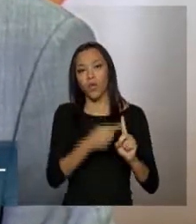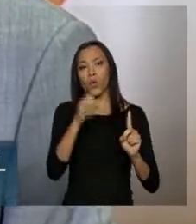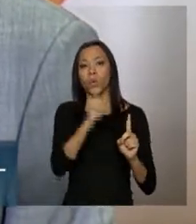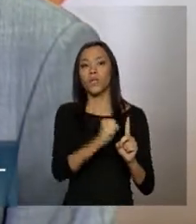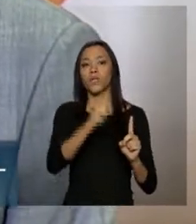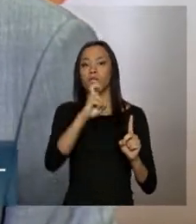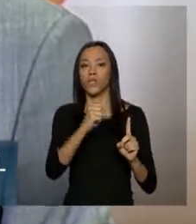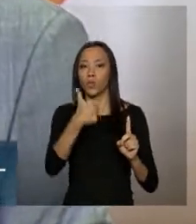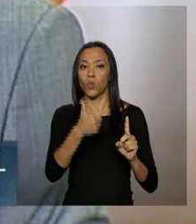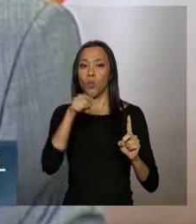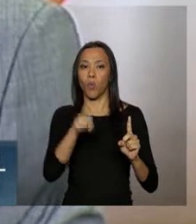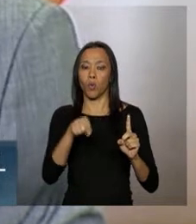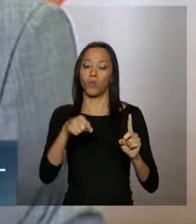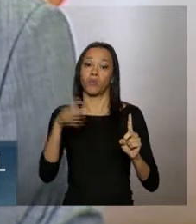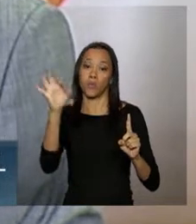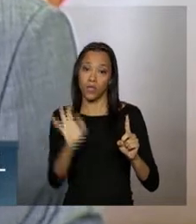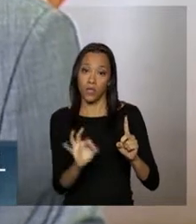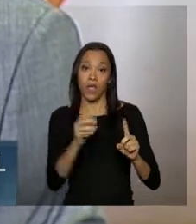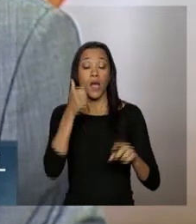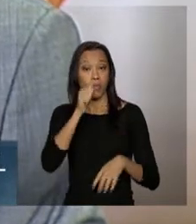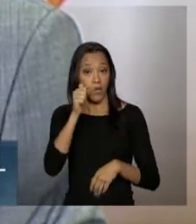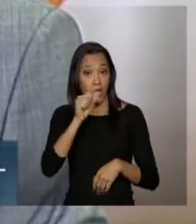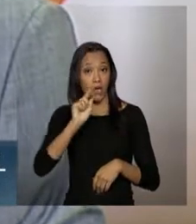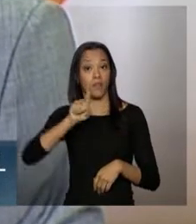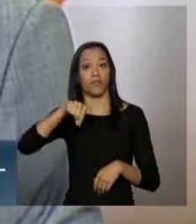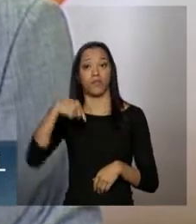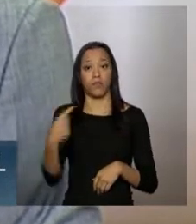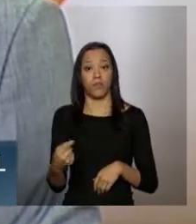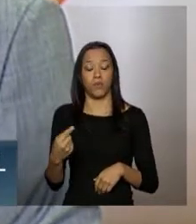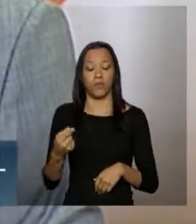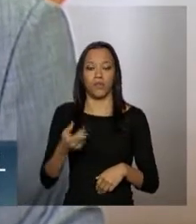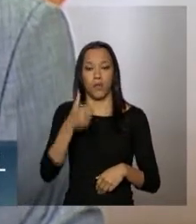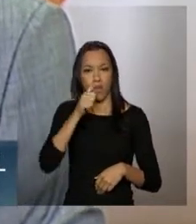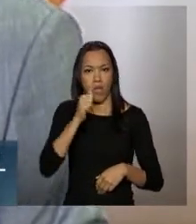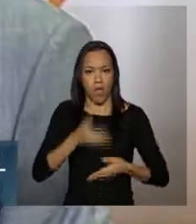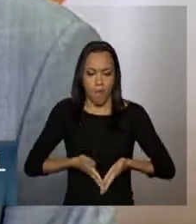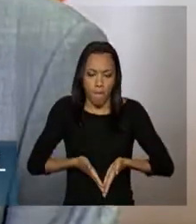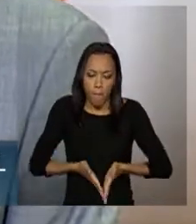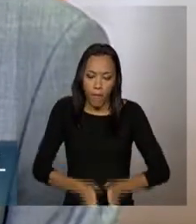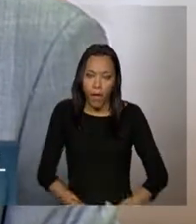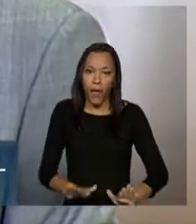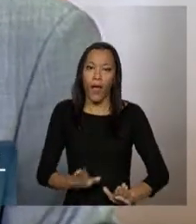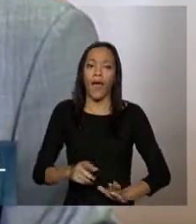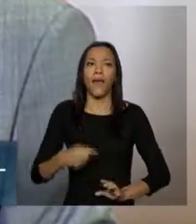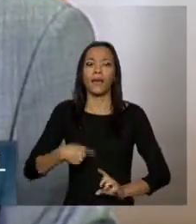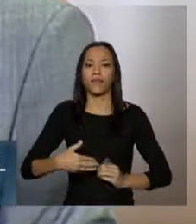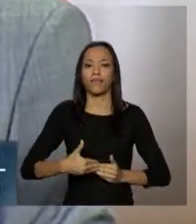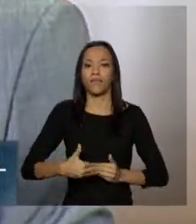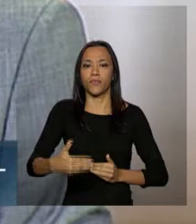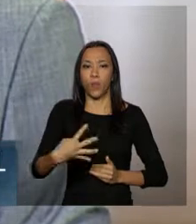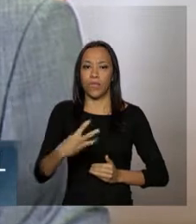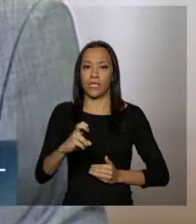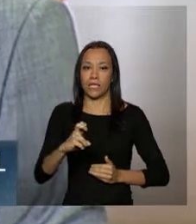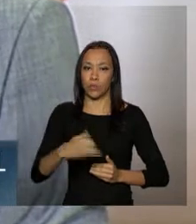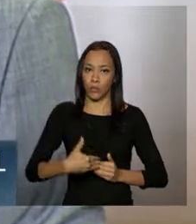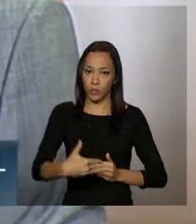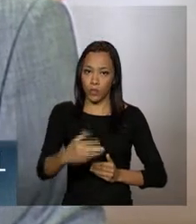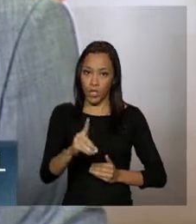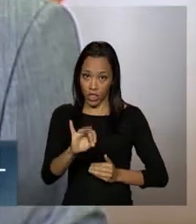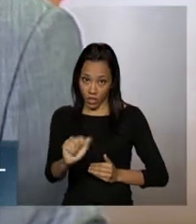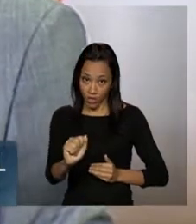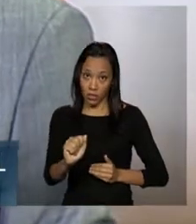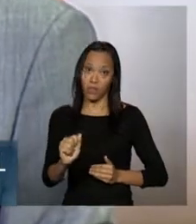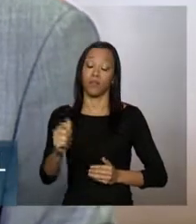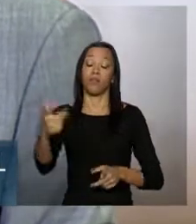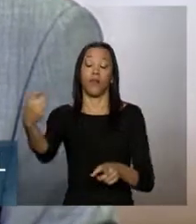81,8%. Nas mulheres, depois dos 45, depois do parto, até 45 dias, 110%.